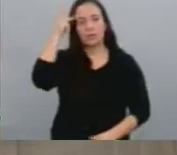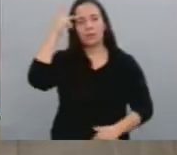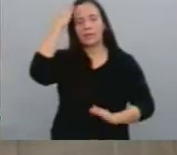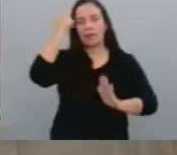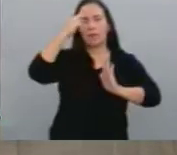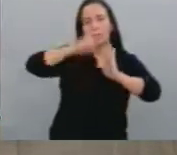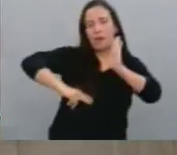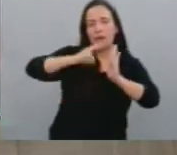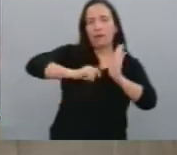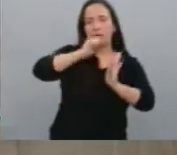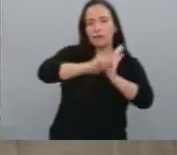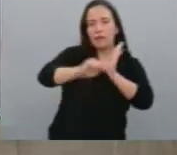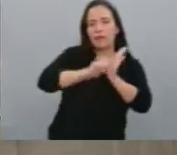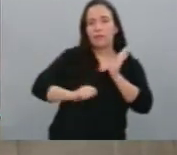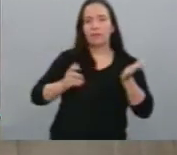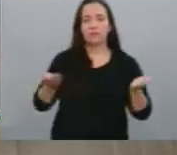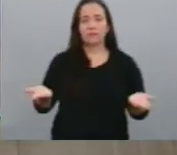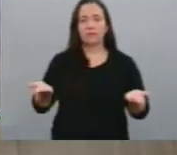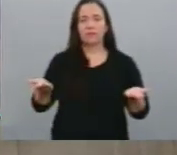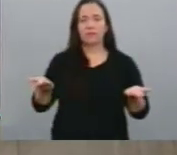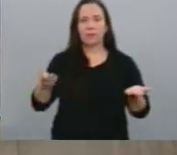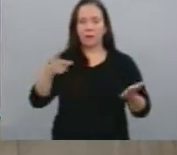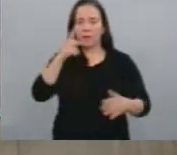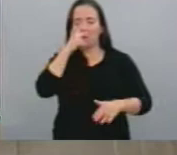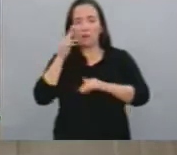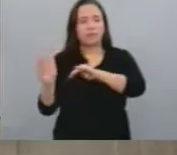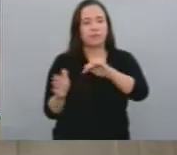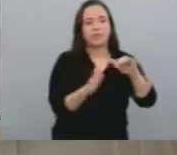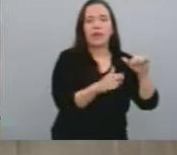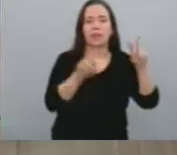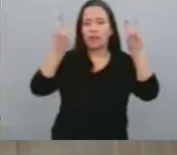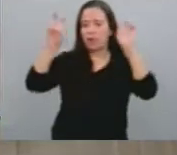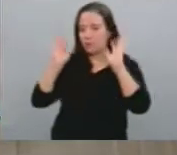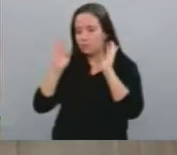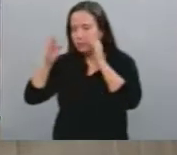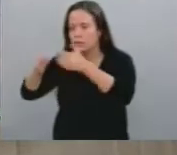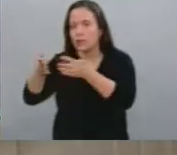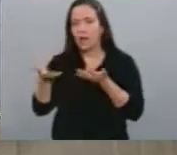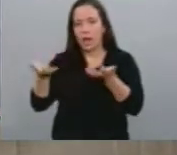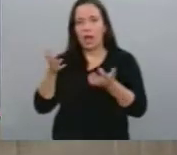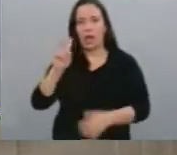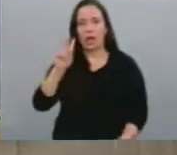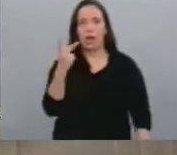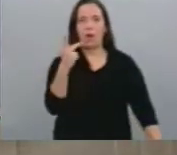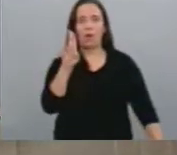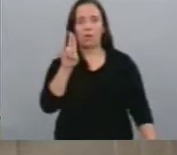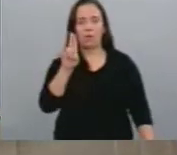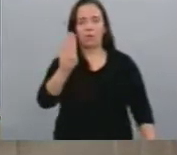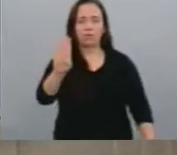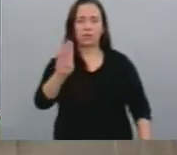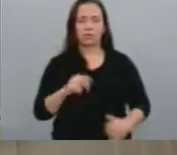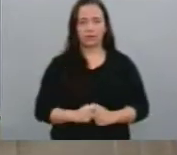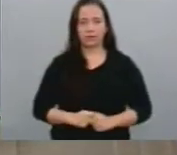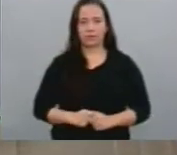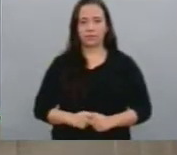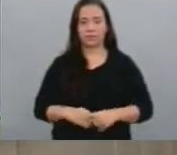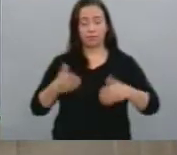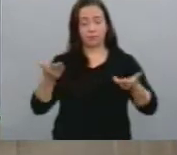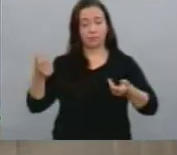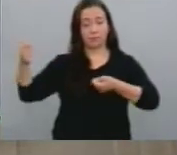que o Ceará era mais competitivo para atrair um hub. E aí, chega uma